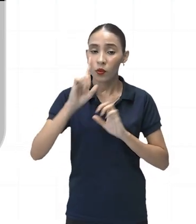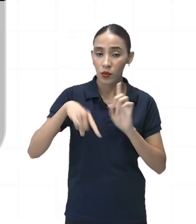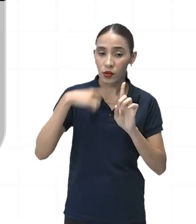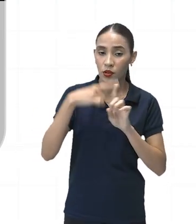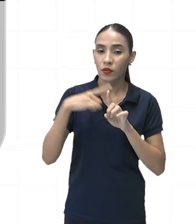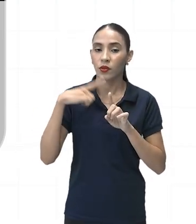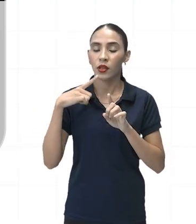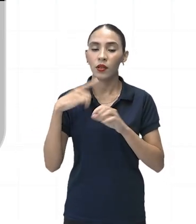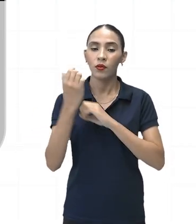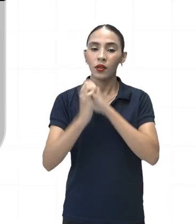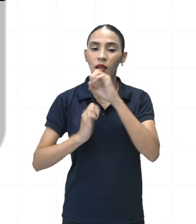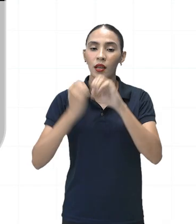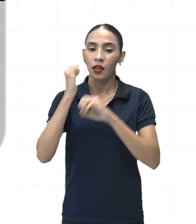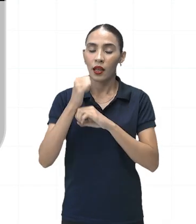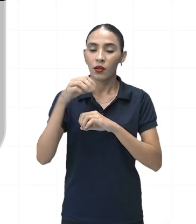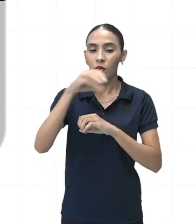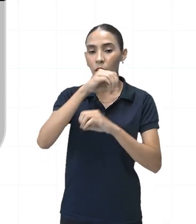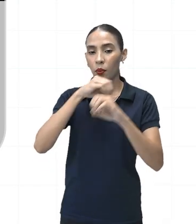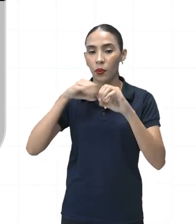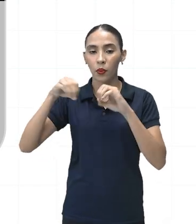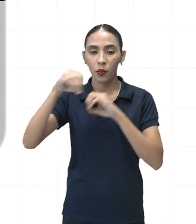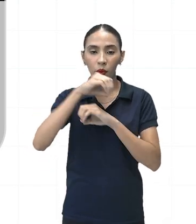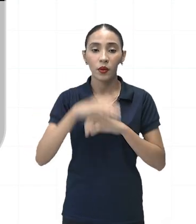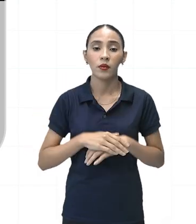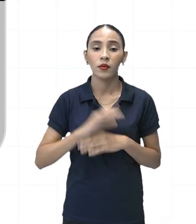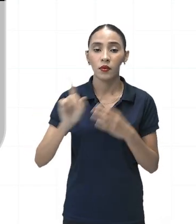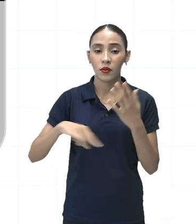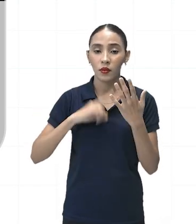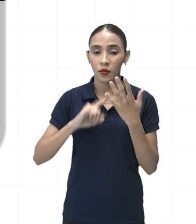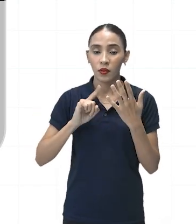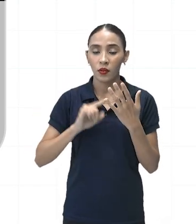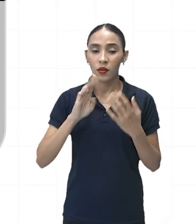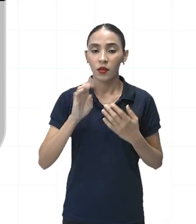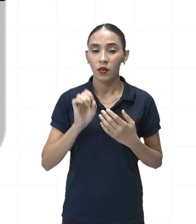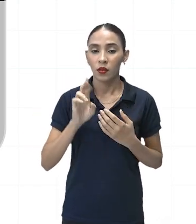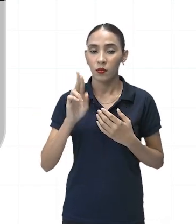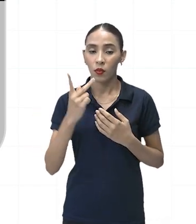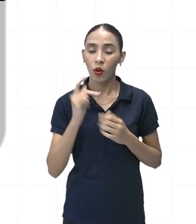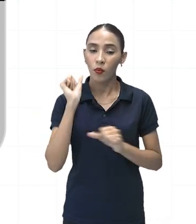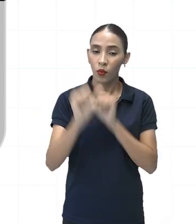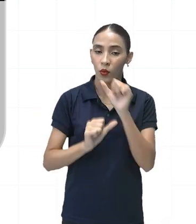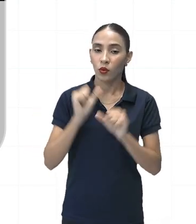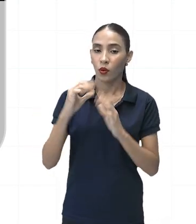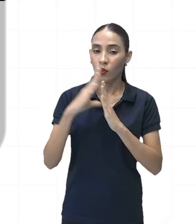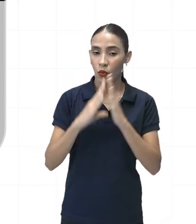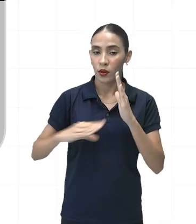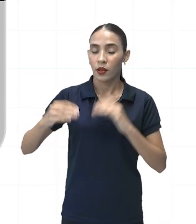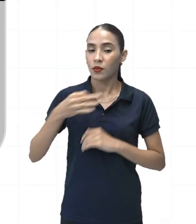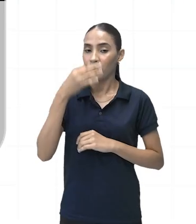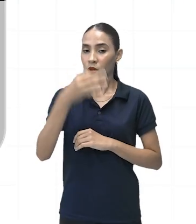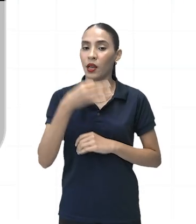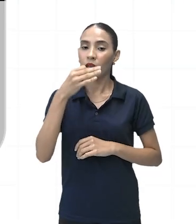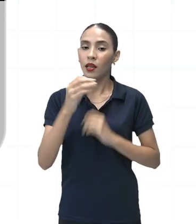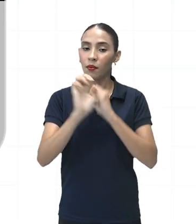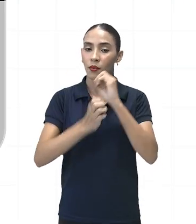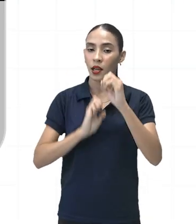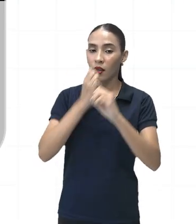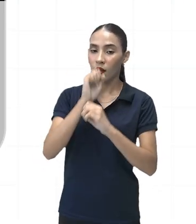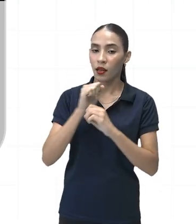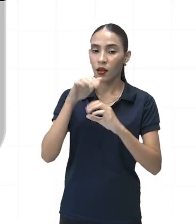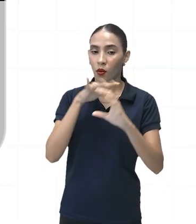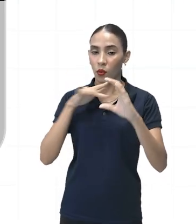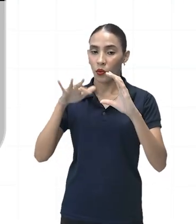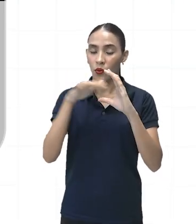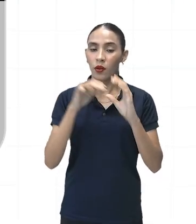positivo cercado por elétrons em órbita. Já o modelo de Bohr refinou esse modelo ao sugerir que os elétrons orbitavam um núcleo